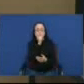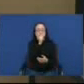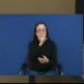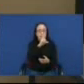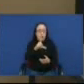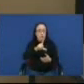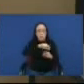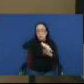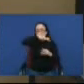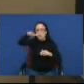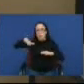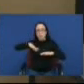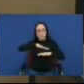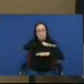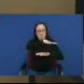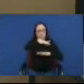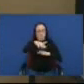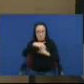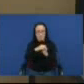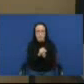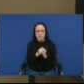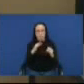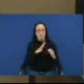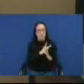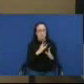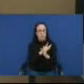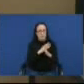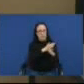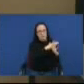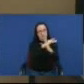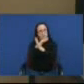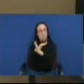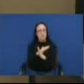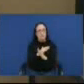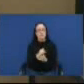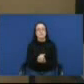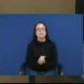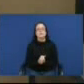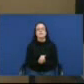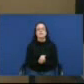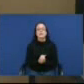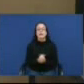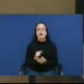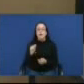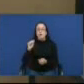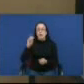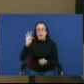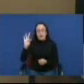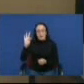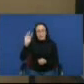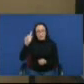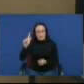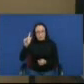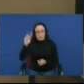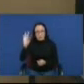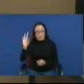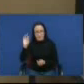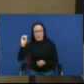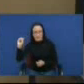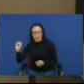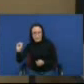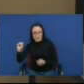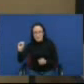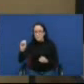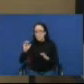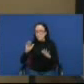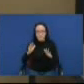cidade. Esse fundo de garantia está suspenso temporariamente porque existe mais